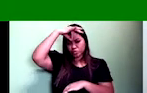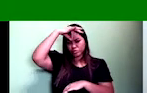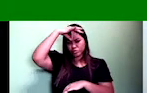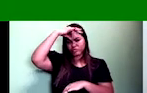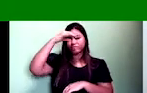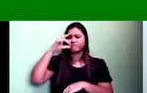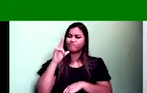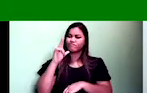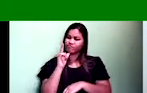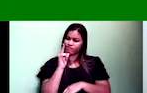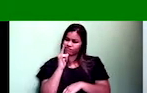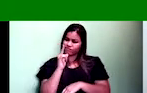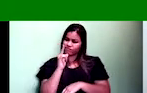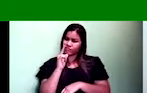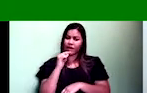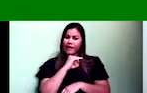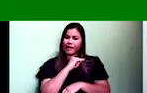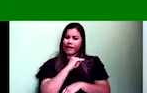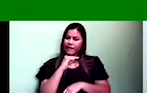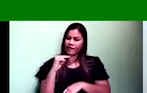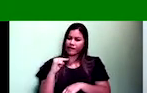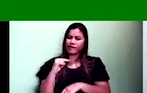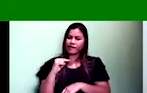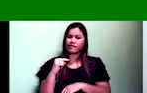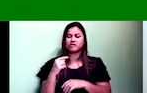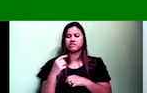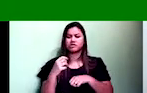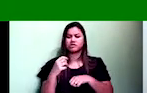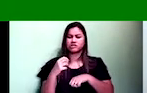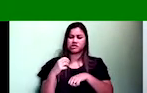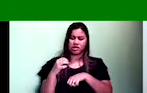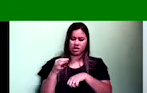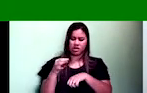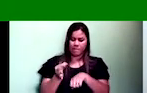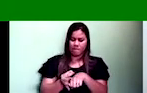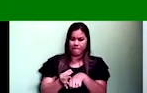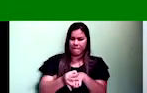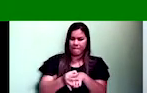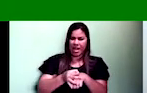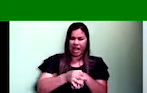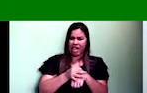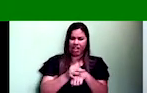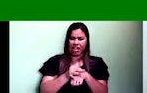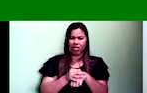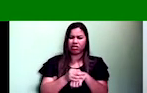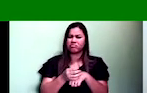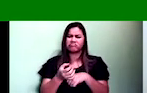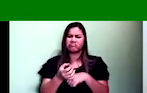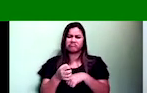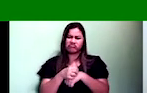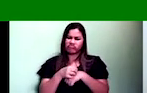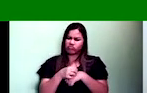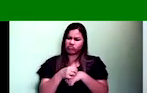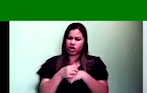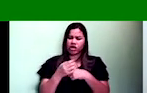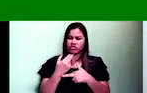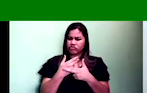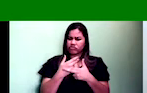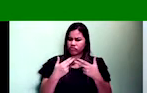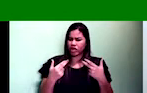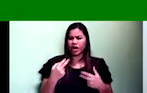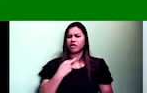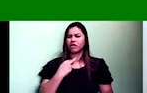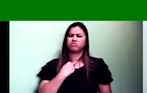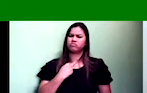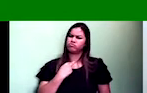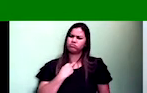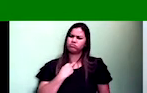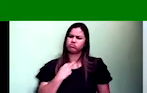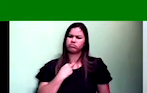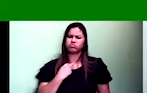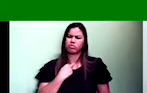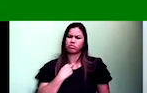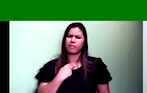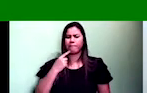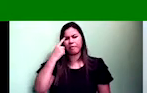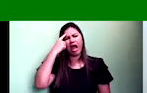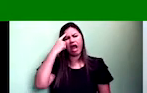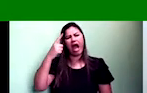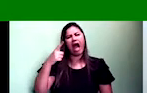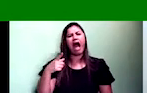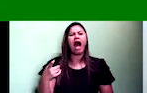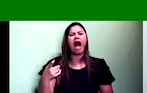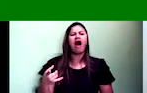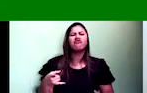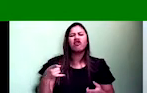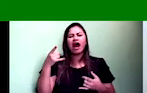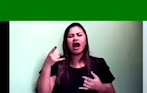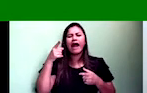genital não é para ter nenhuma ferida, não é para ter nenhum machucadinho, não dá para dar uma desculpa, foi a calcinha, foi